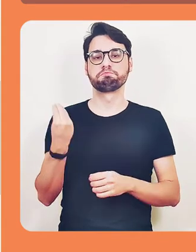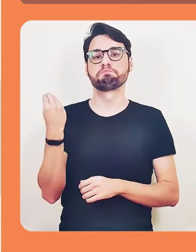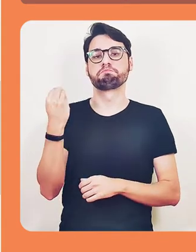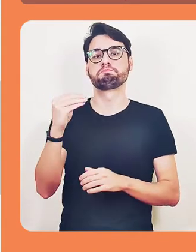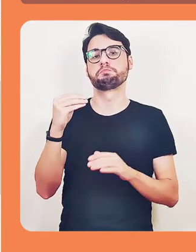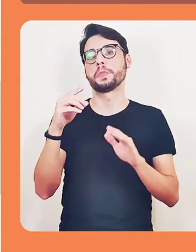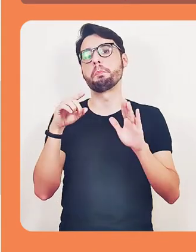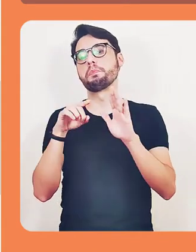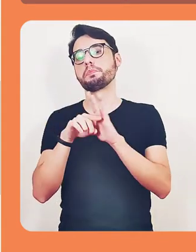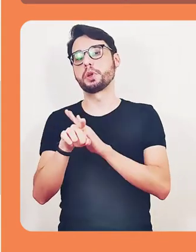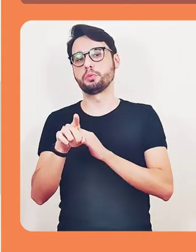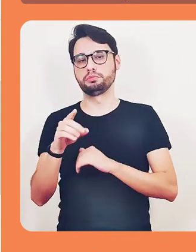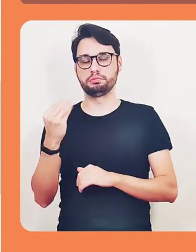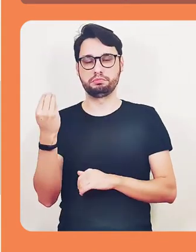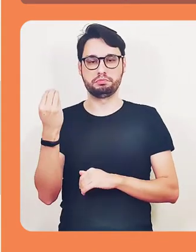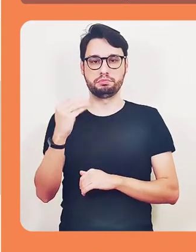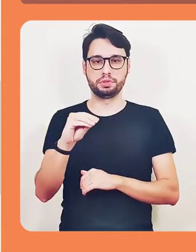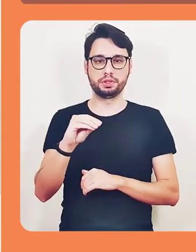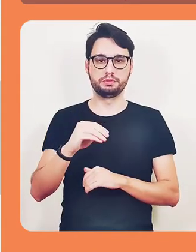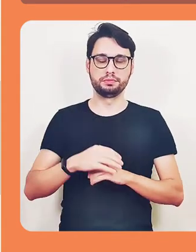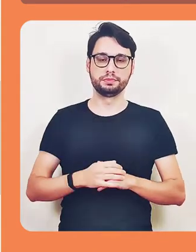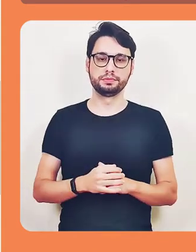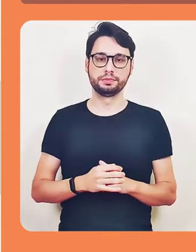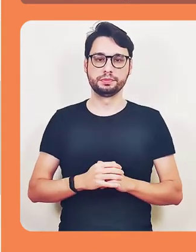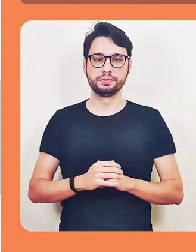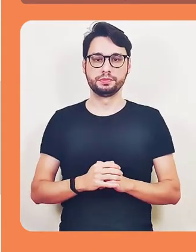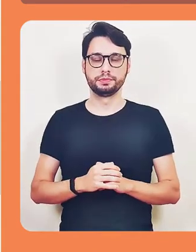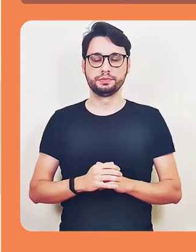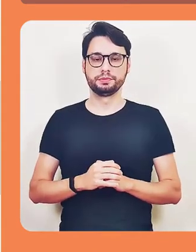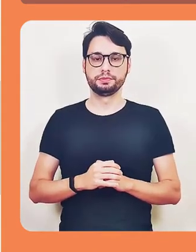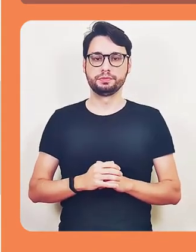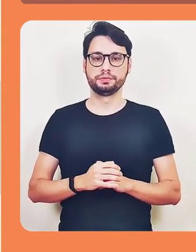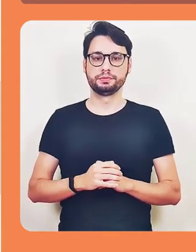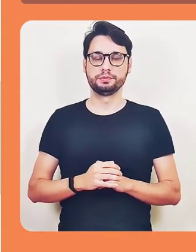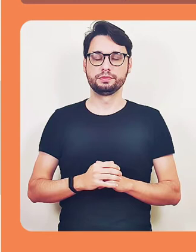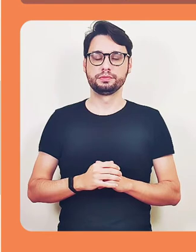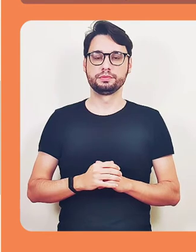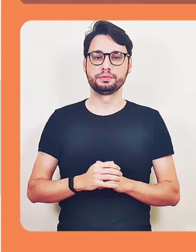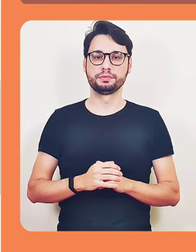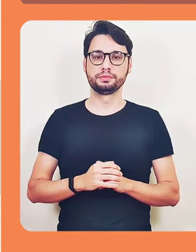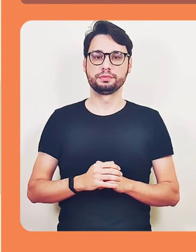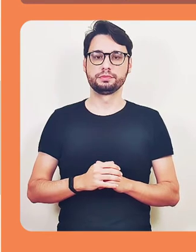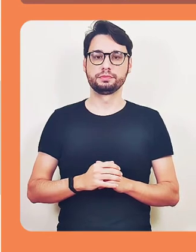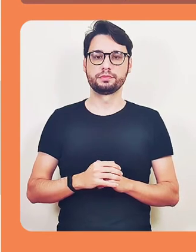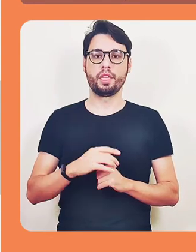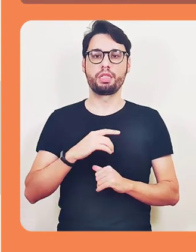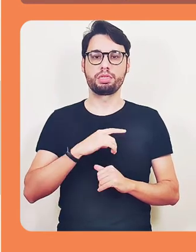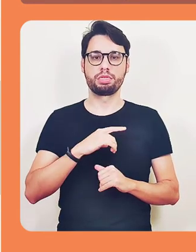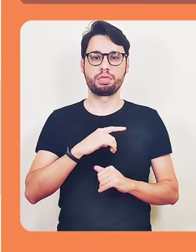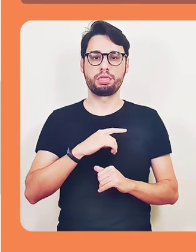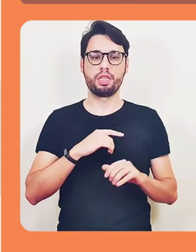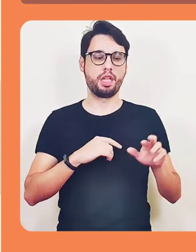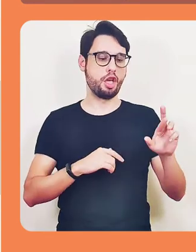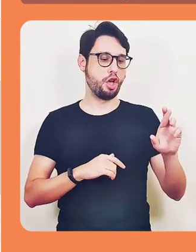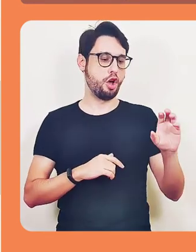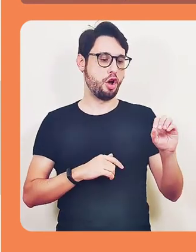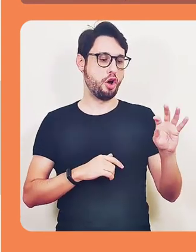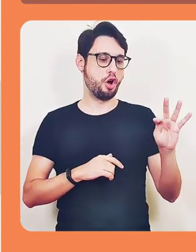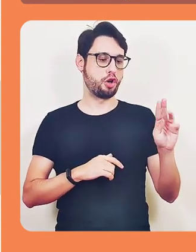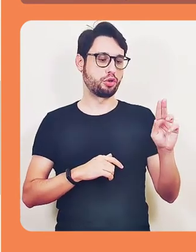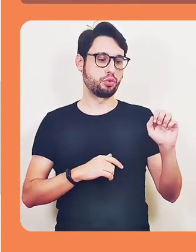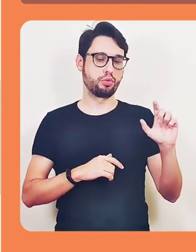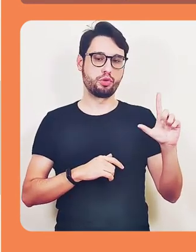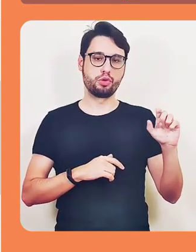questão. Então, a questão seria, você quer saber quantos cursos de graduação e pós-graduação tem na UFSC